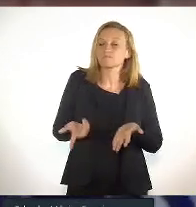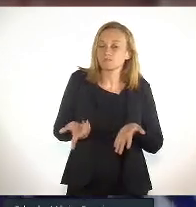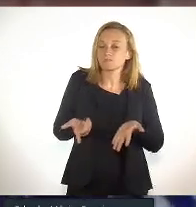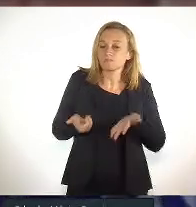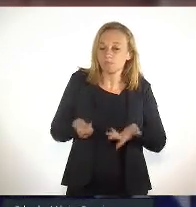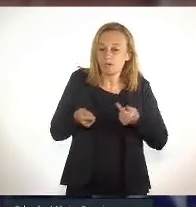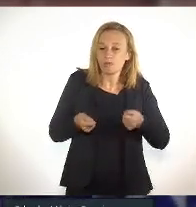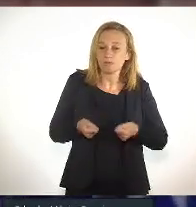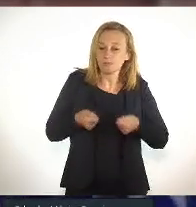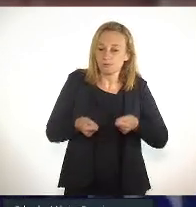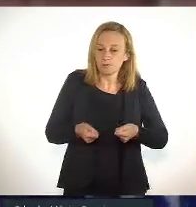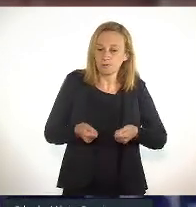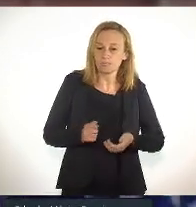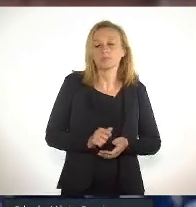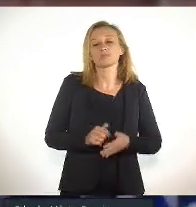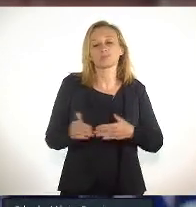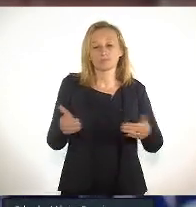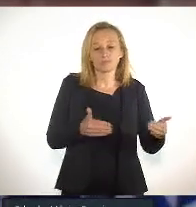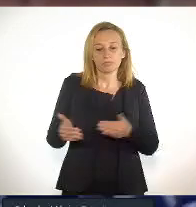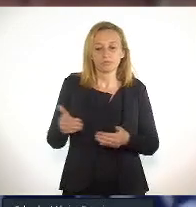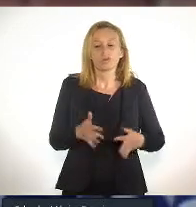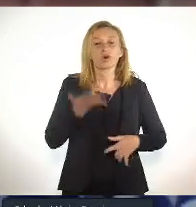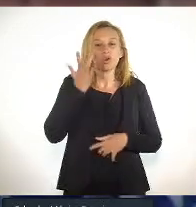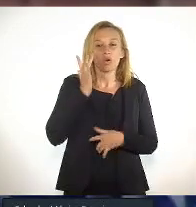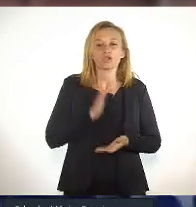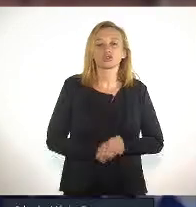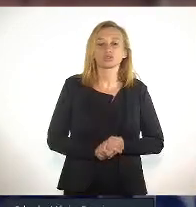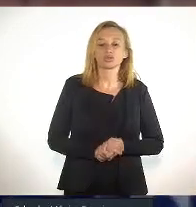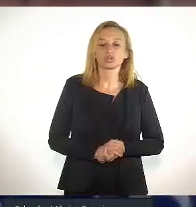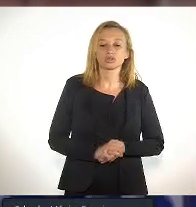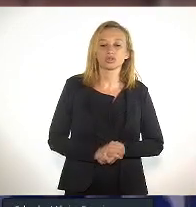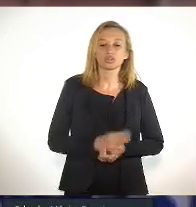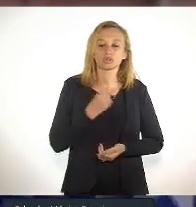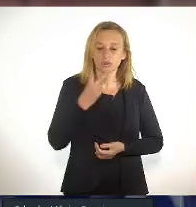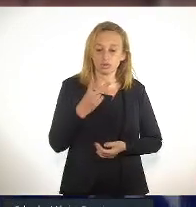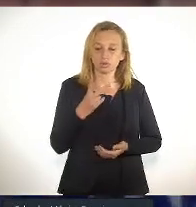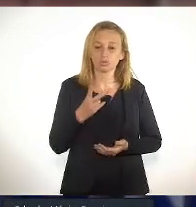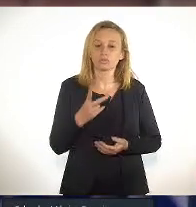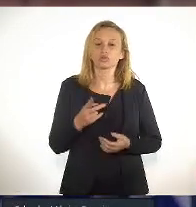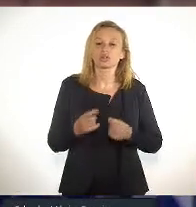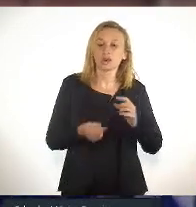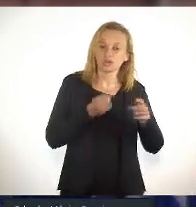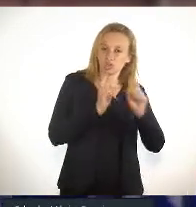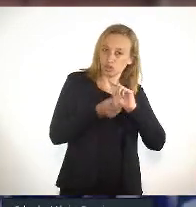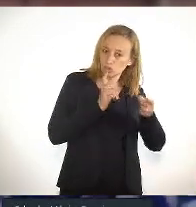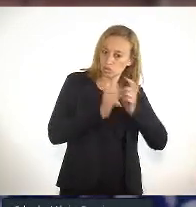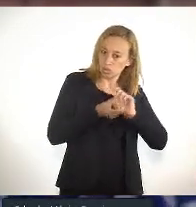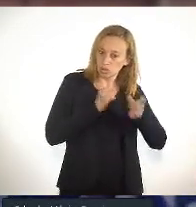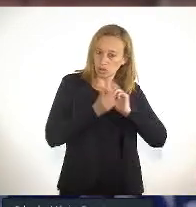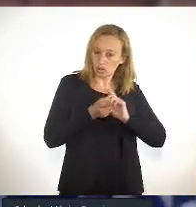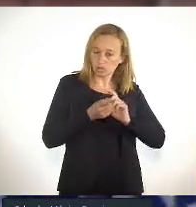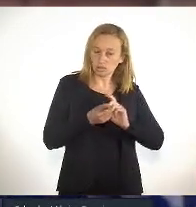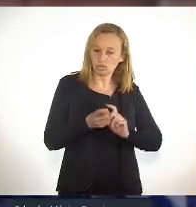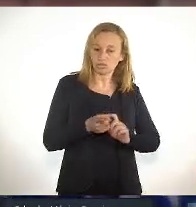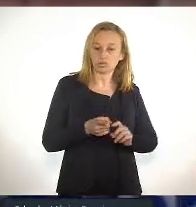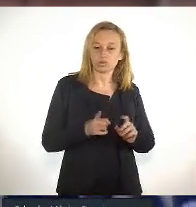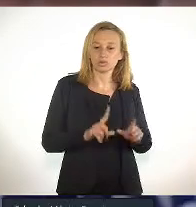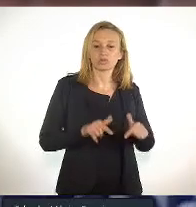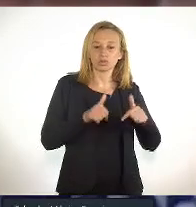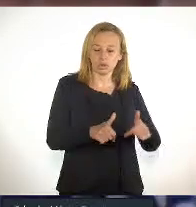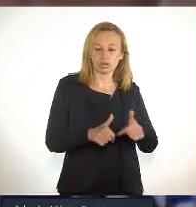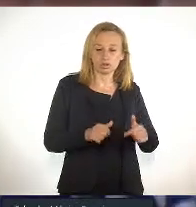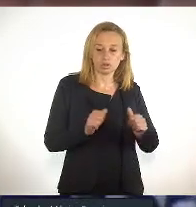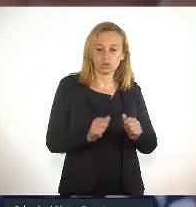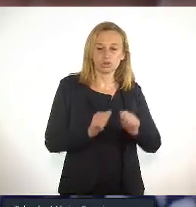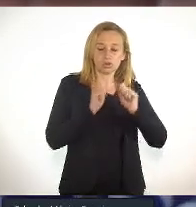contundentes em relação à circulação. Enfim, então acho que em duas medidas, a discussão da nossa dinâmica no âmbito da